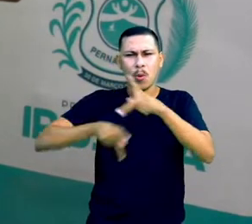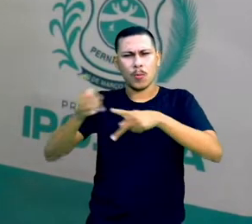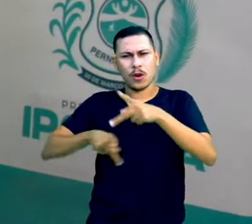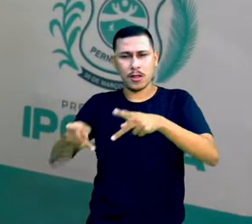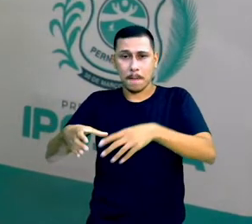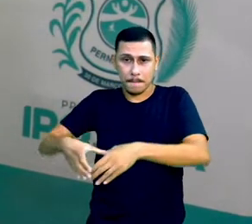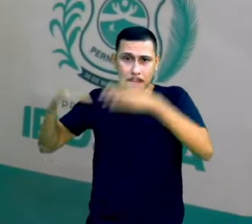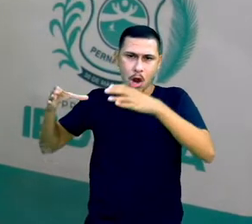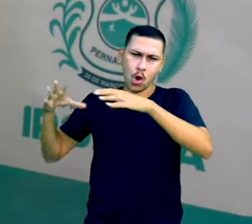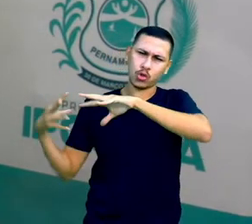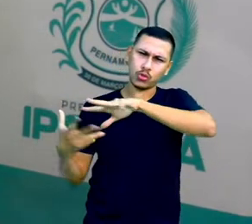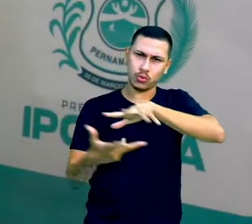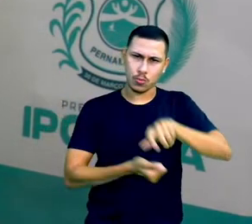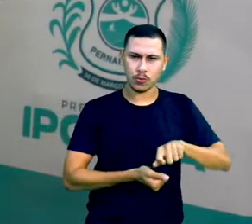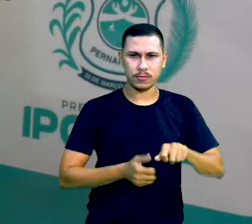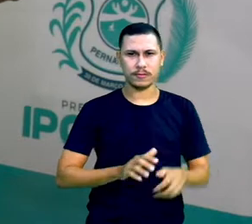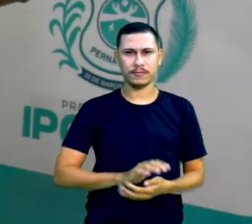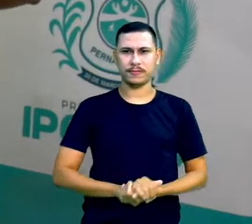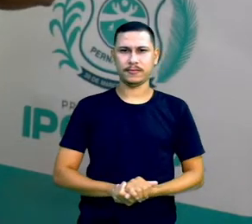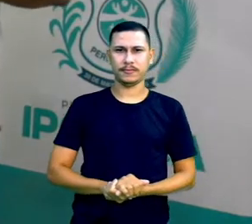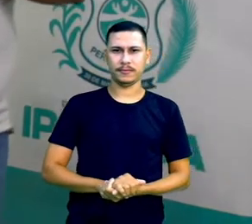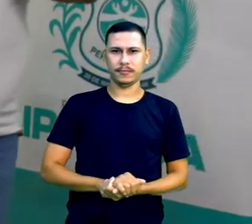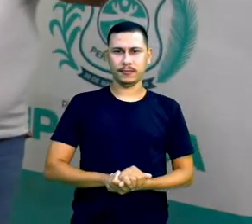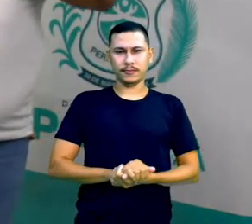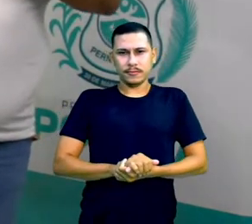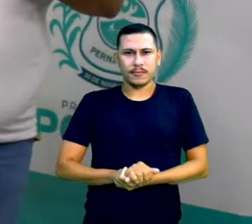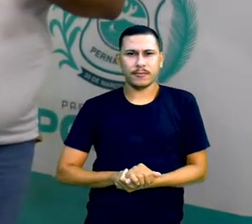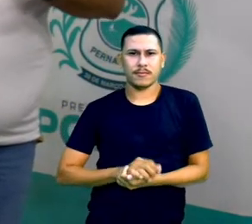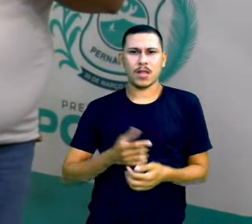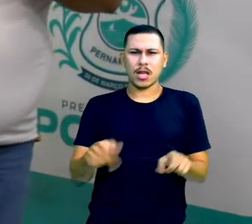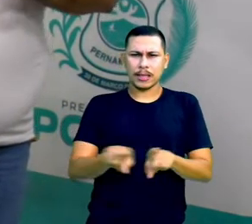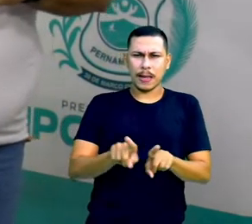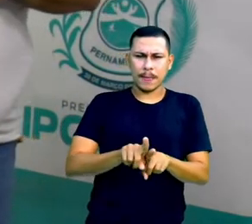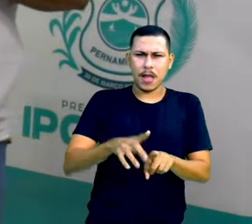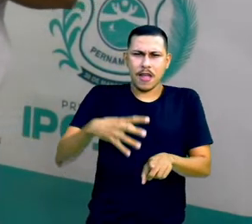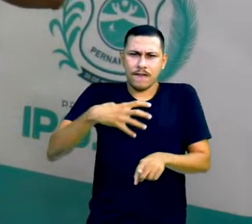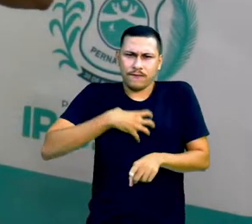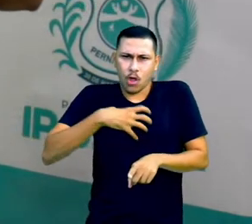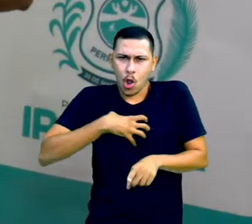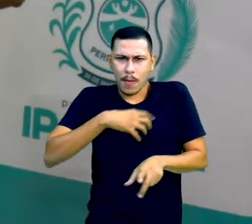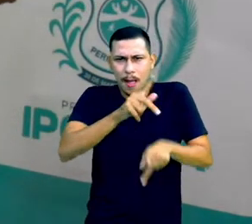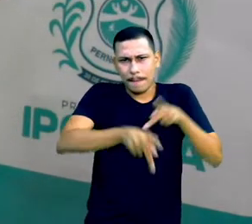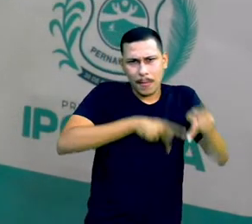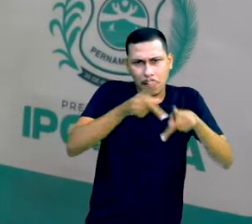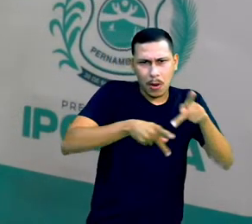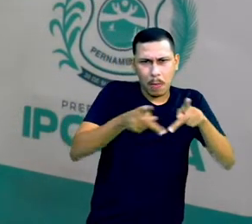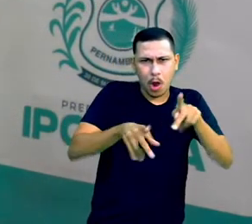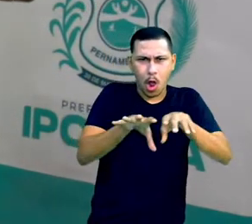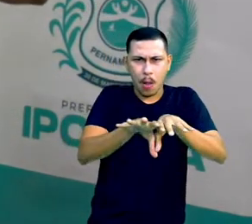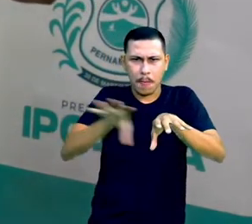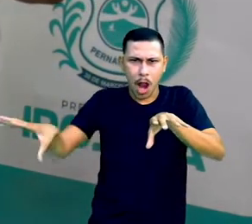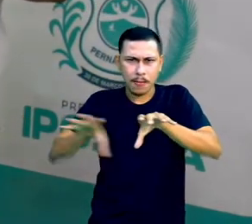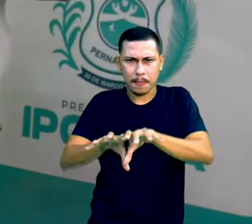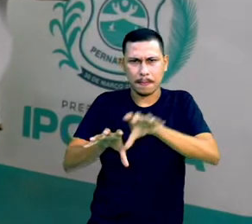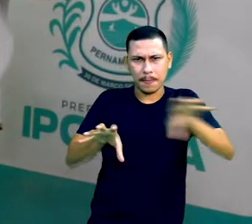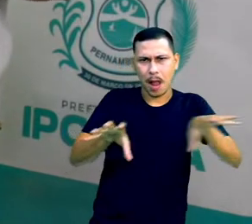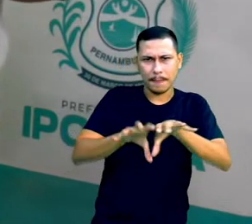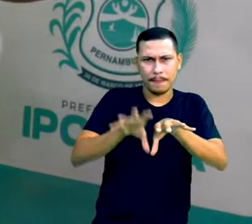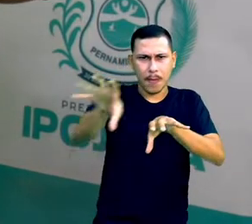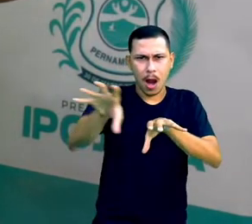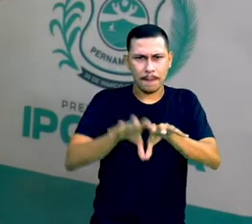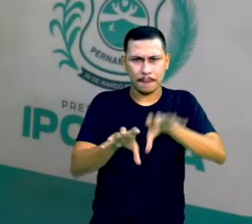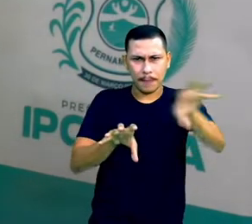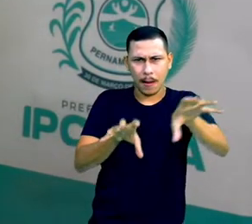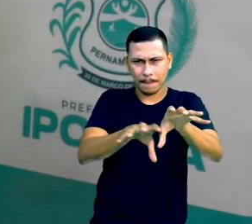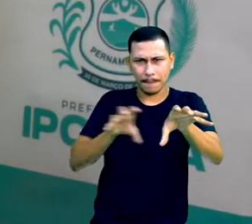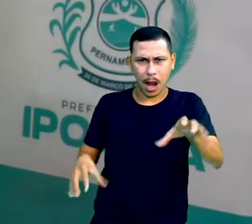de população nesses dois países, né? A distribuição de forma irregular, certo? Por conta dos grandes